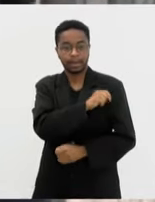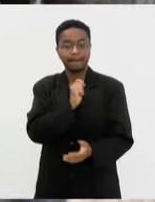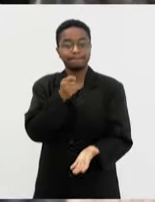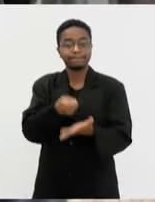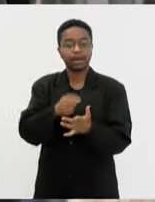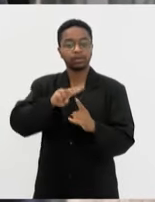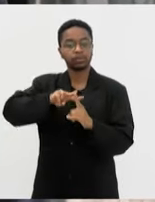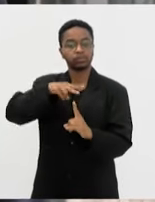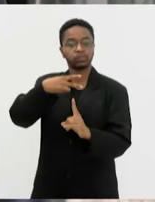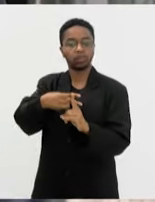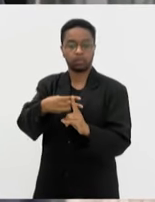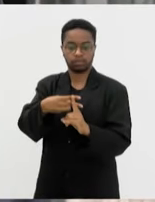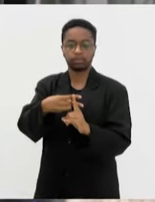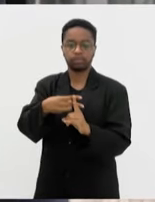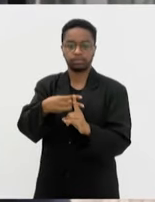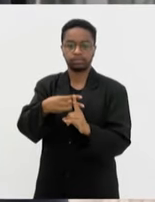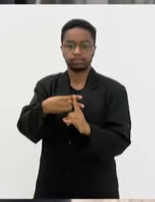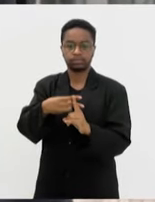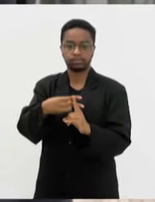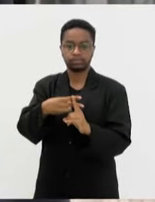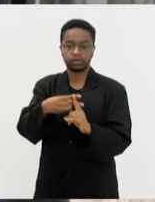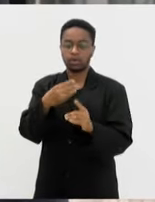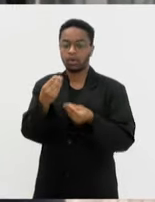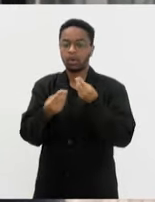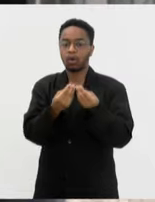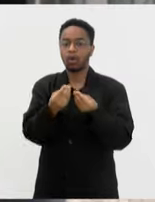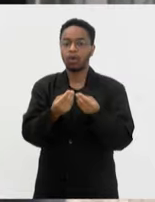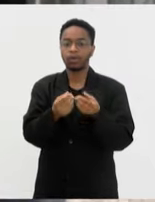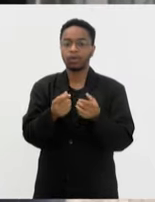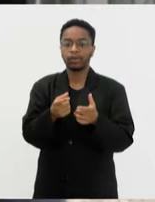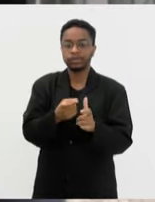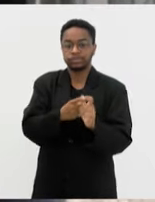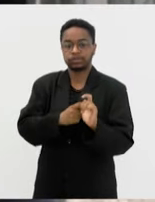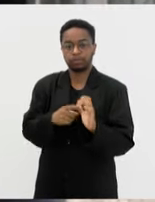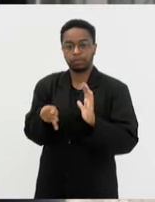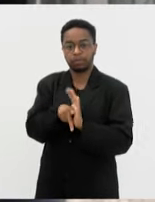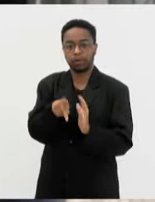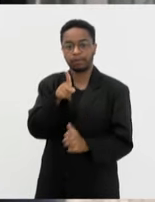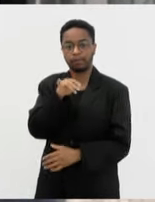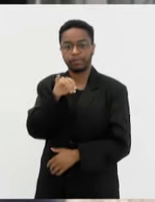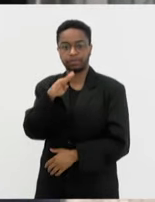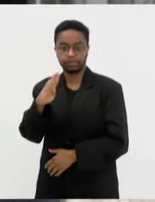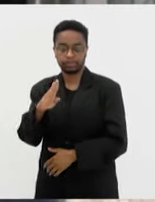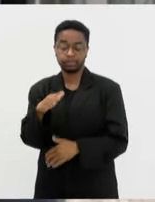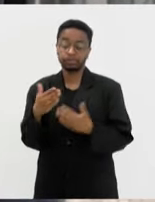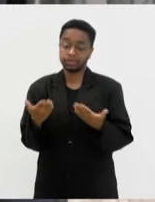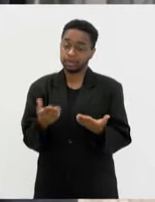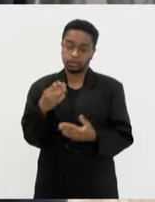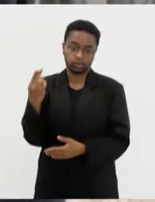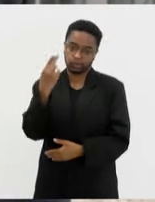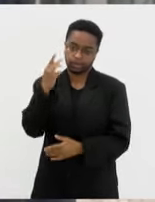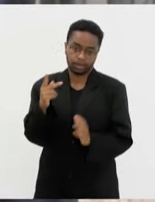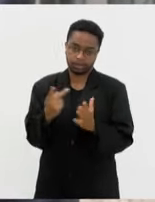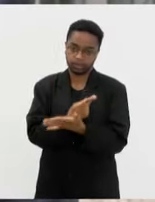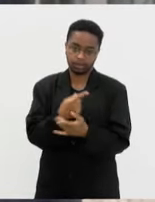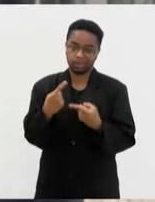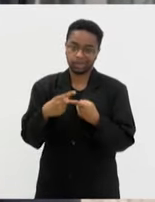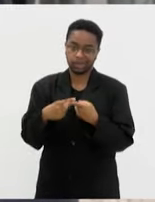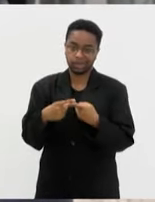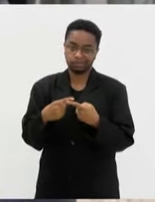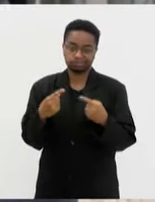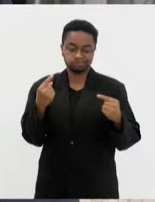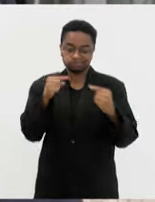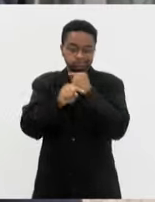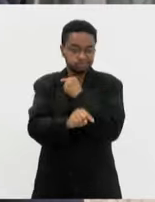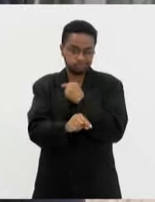o dobro de serviço da dívida do PIB, do crescimento do PIB. Então, isso é impossível. A matemática não fecha.